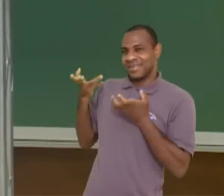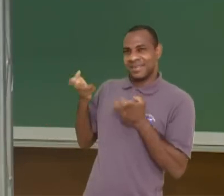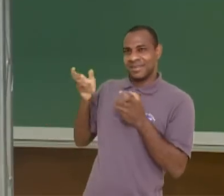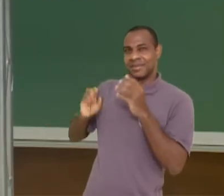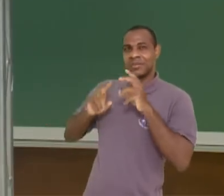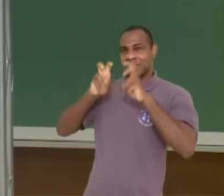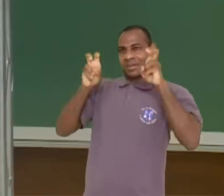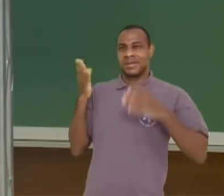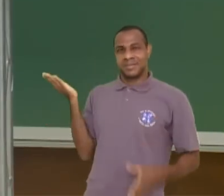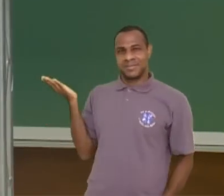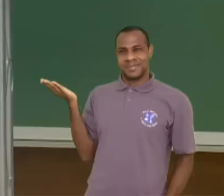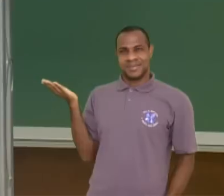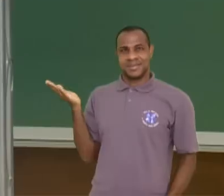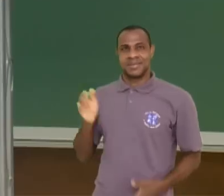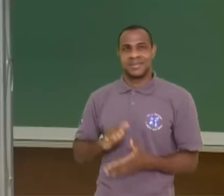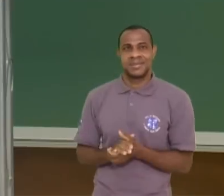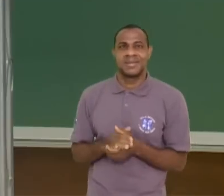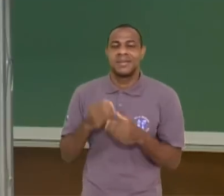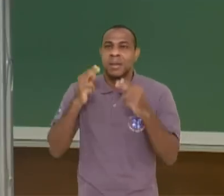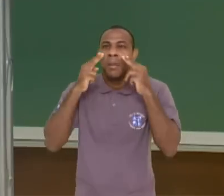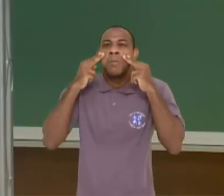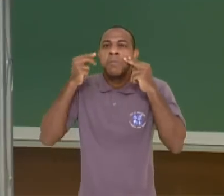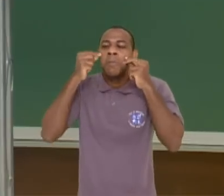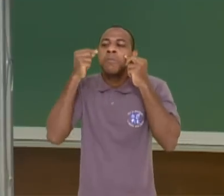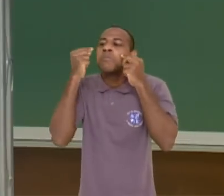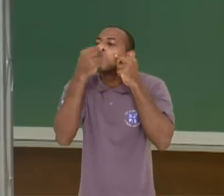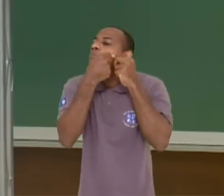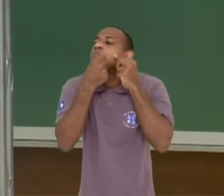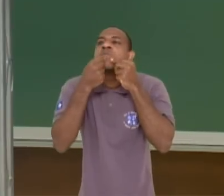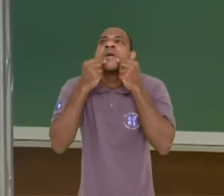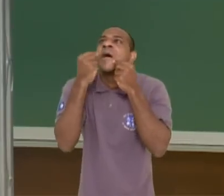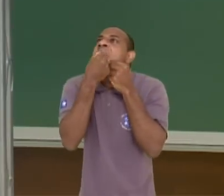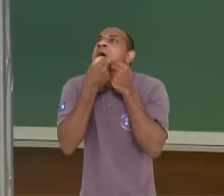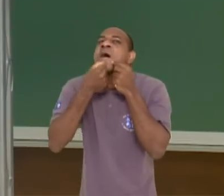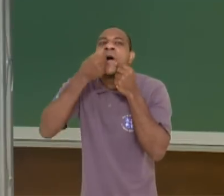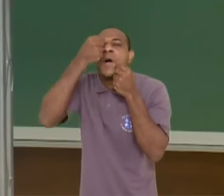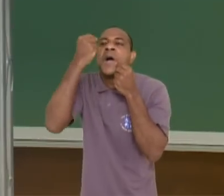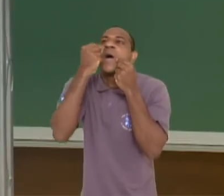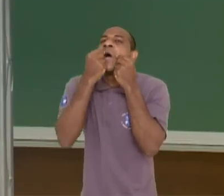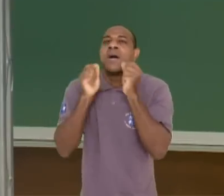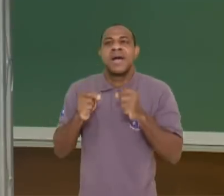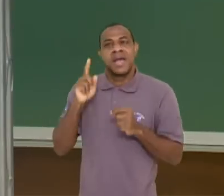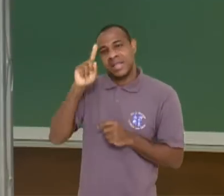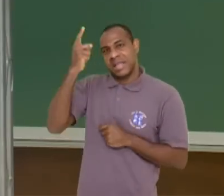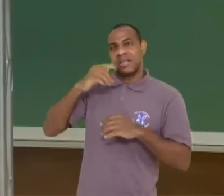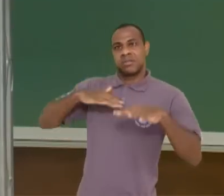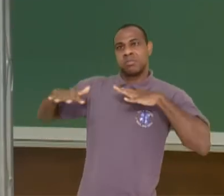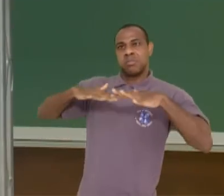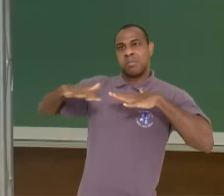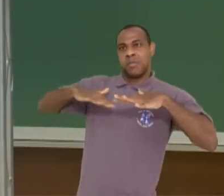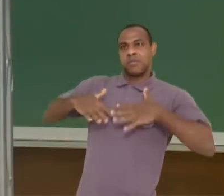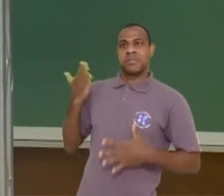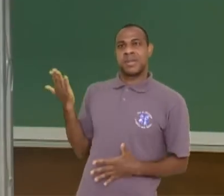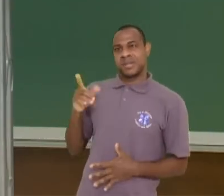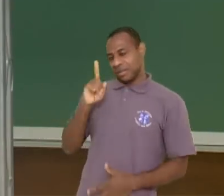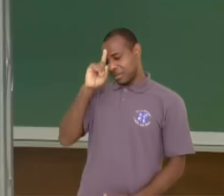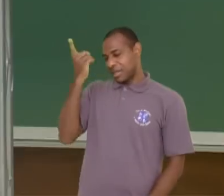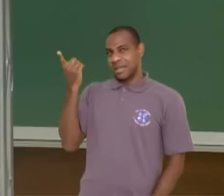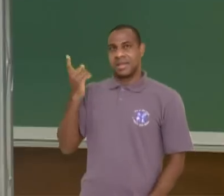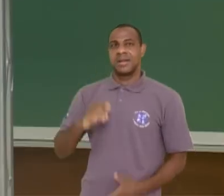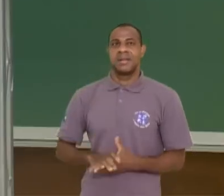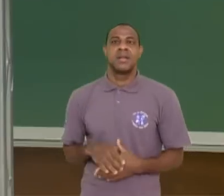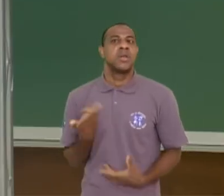Então, maquiagem bastante característica, ideia de movimento, menos fala, então praticamente não